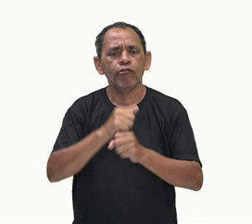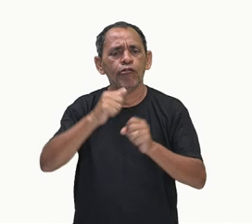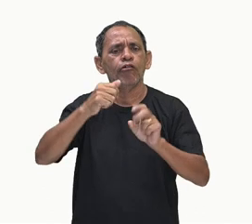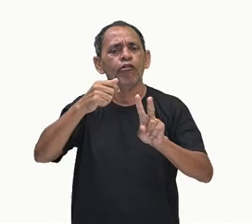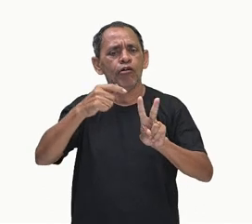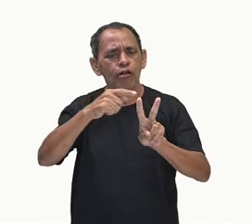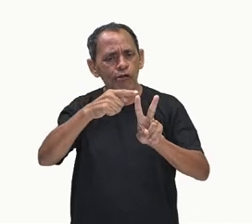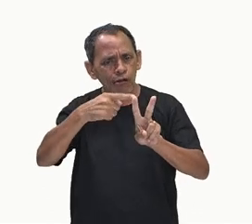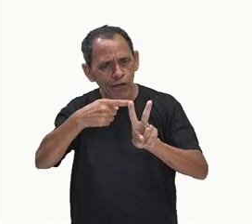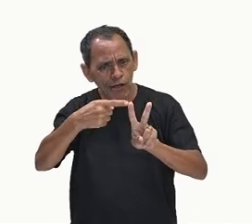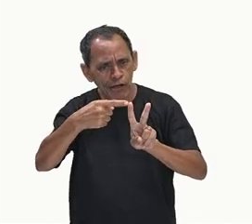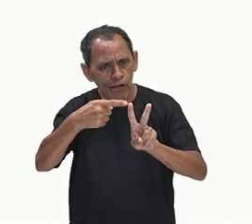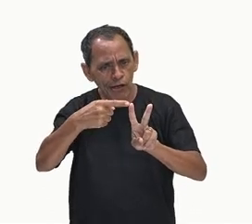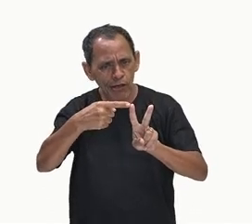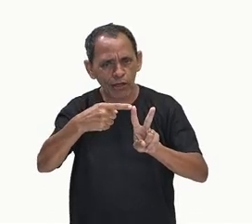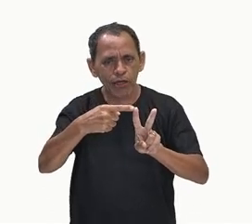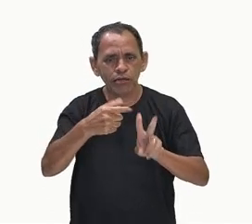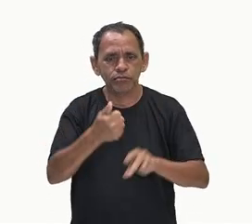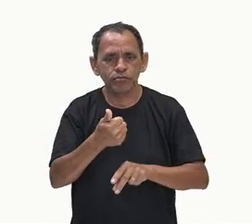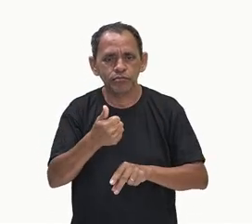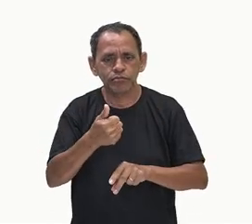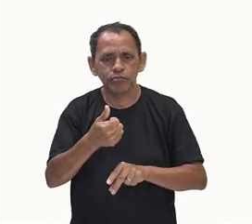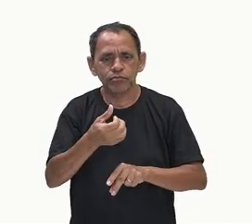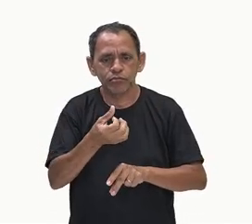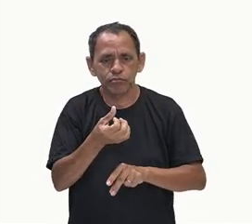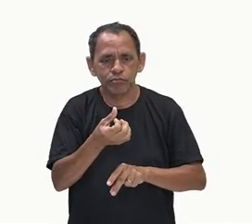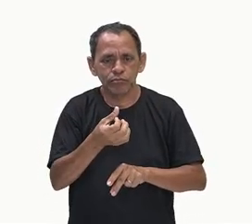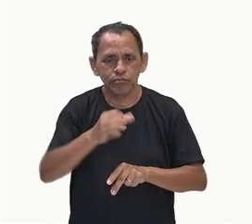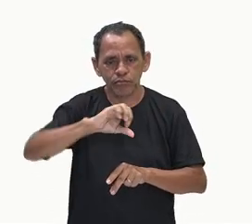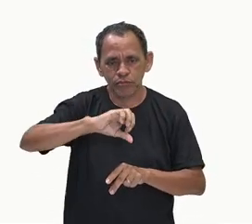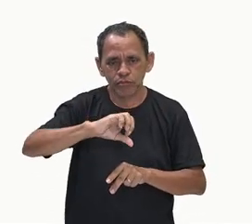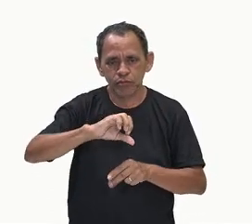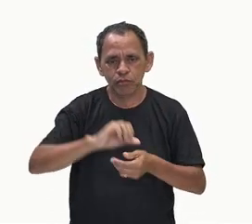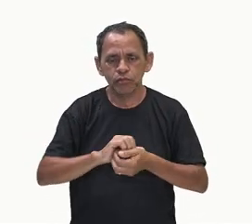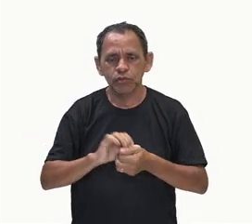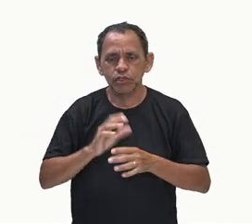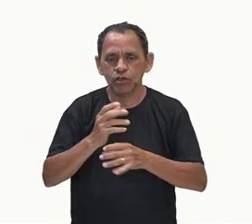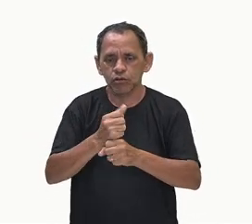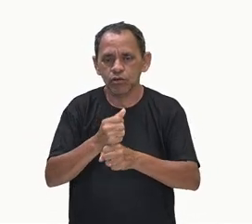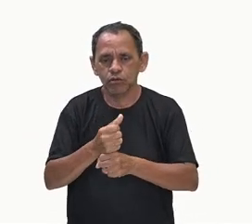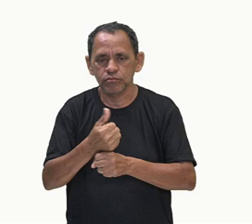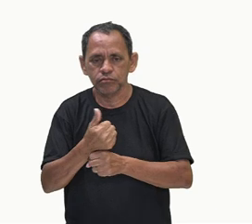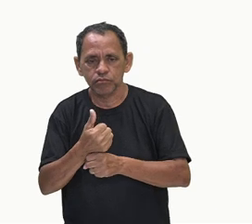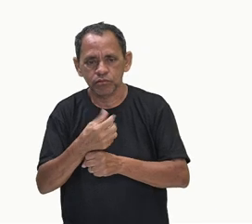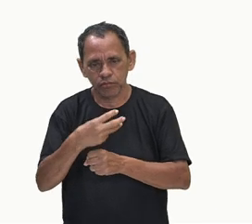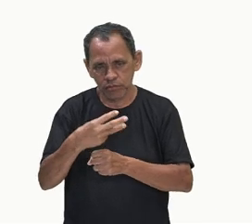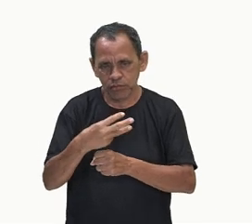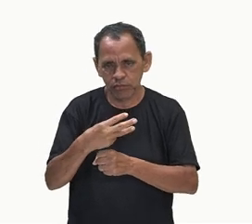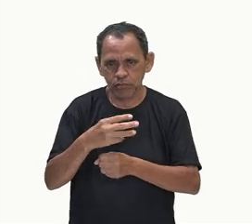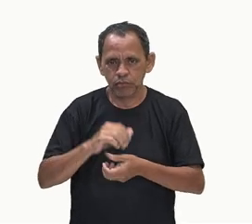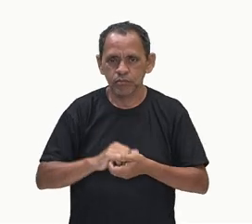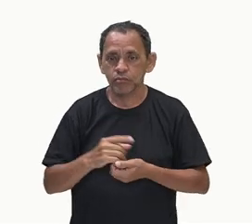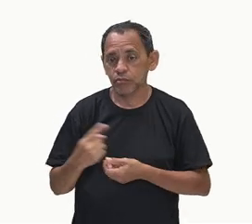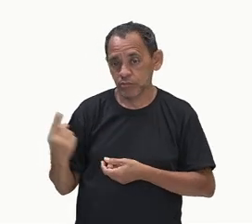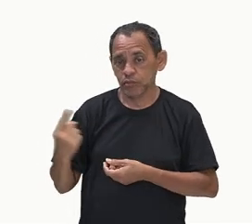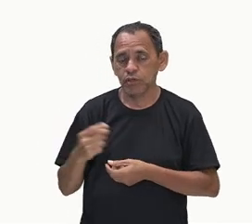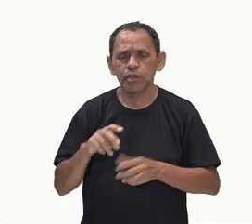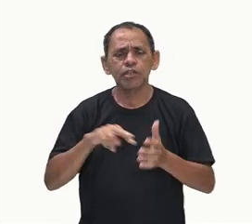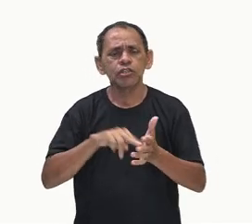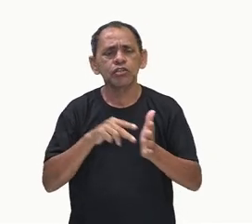169 e a raiz quadrada de 169 é exata é igual a 13 O que